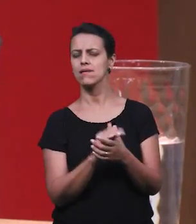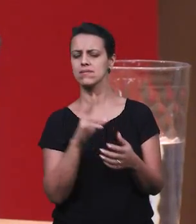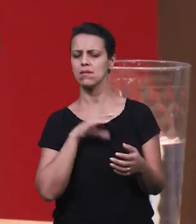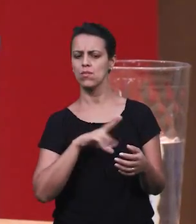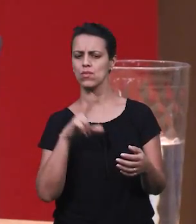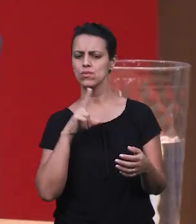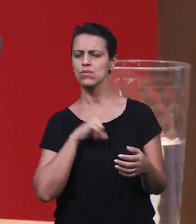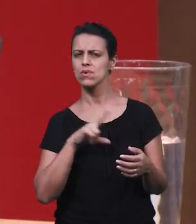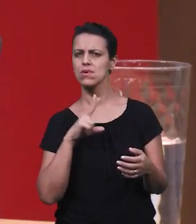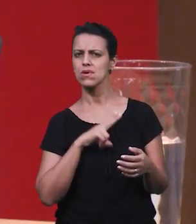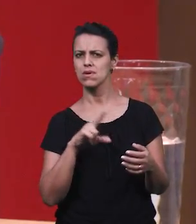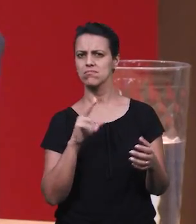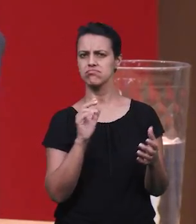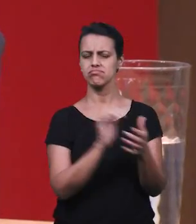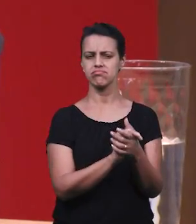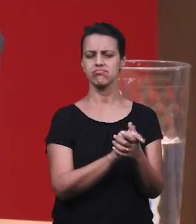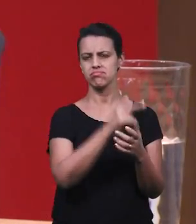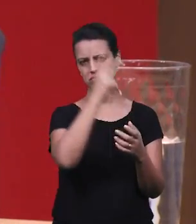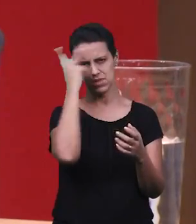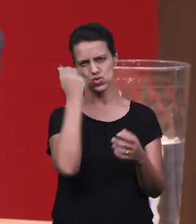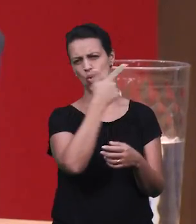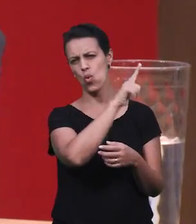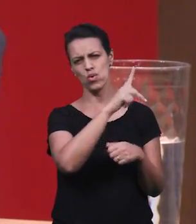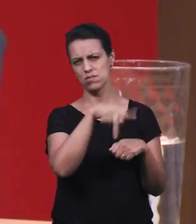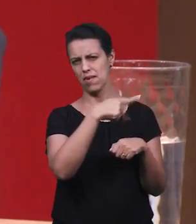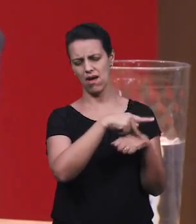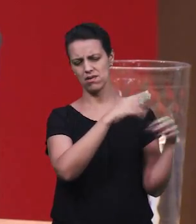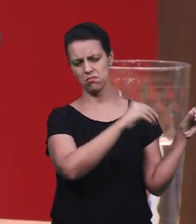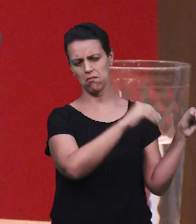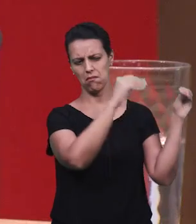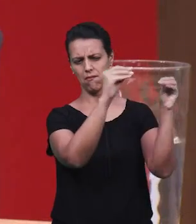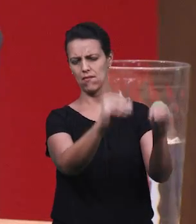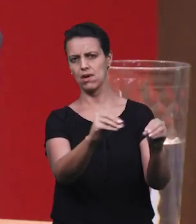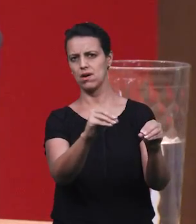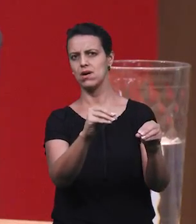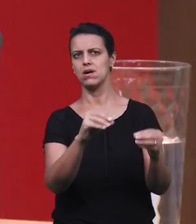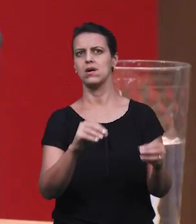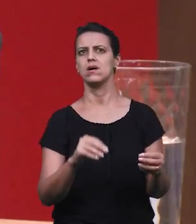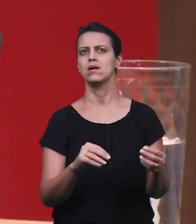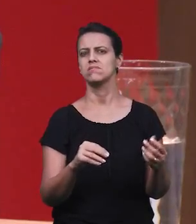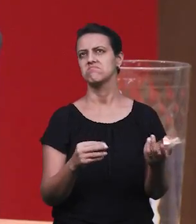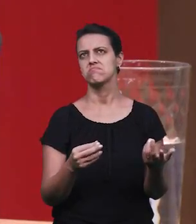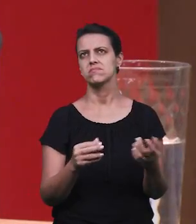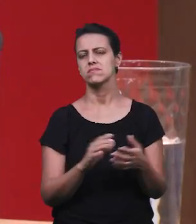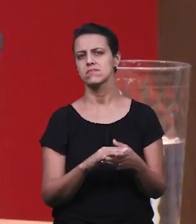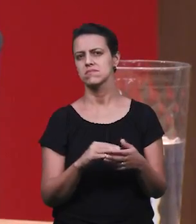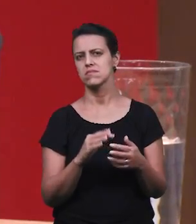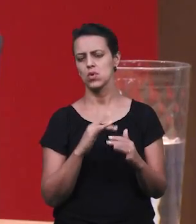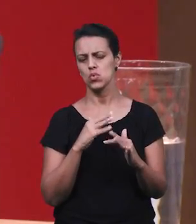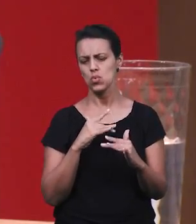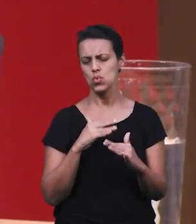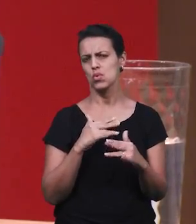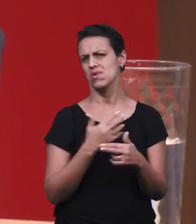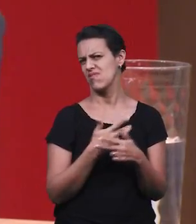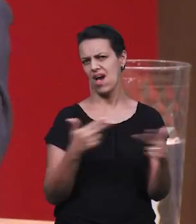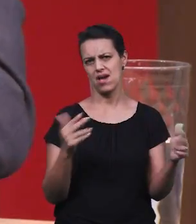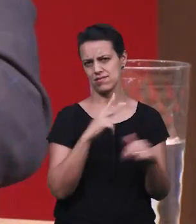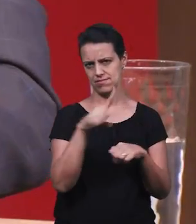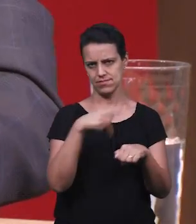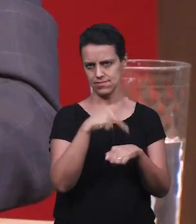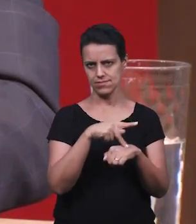que eram imigrantes e tal, que vieram, até pastores, tinha um pastor lá da Escócia, então, tudo bem e